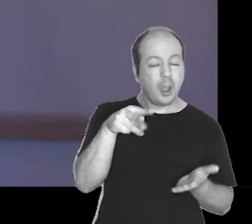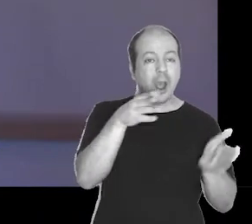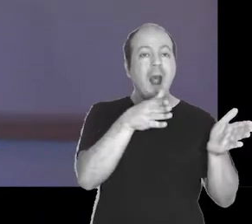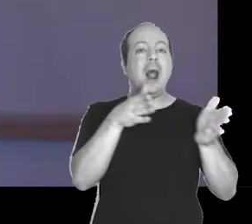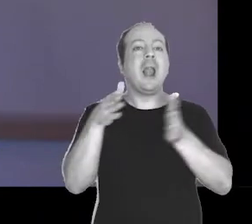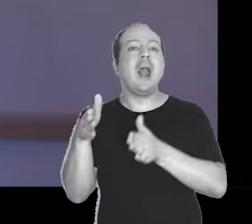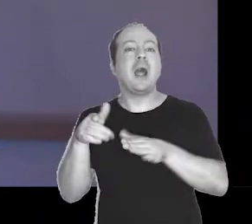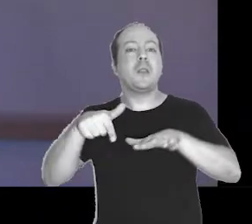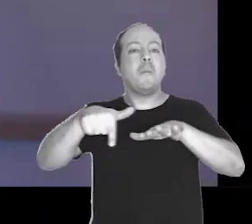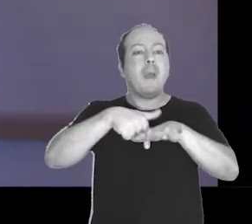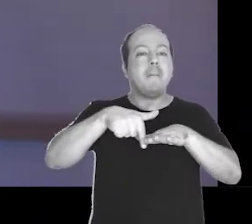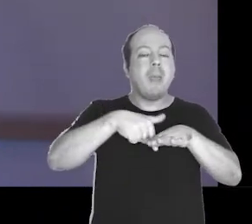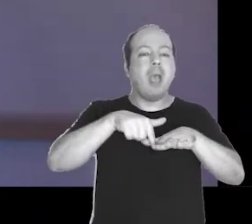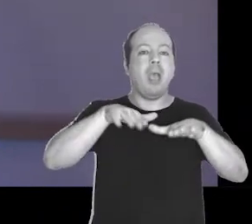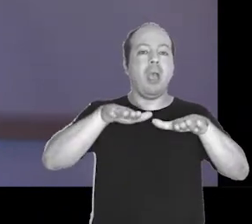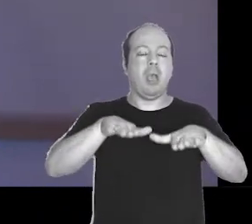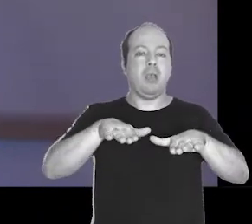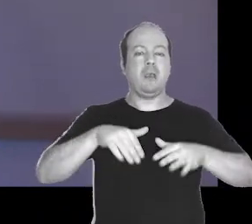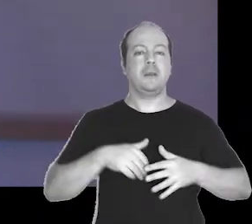estão os pés.